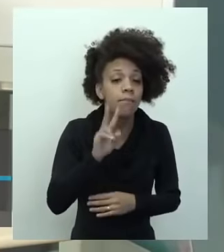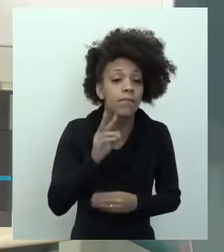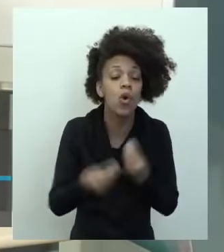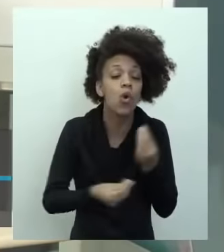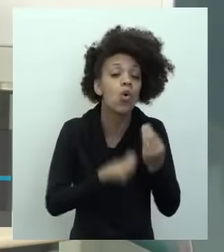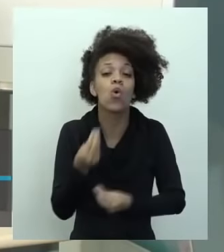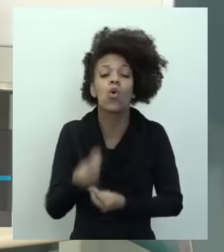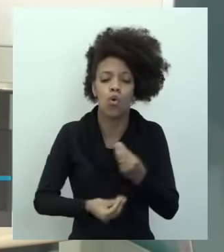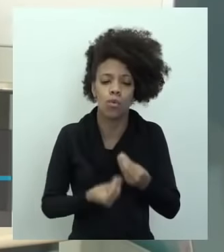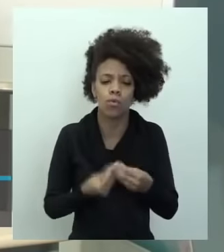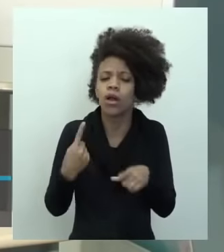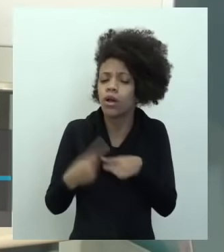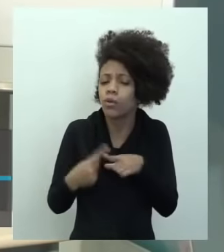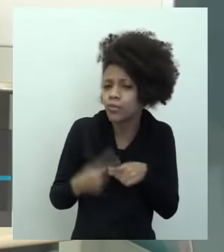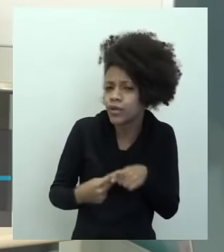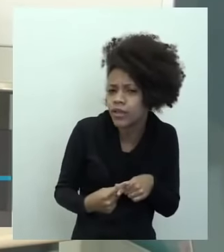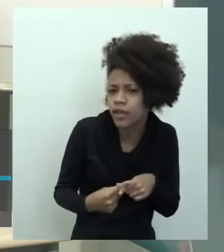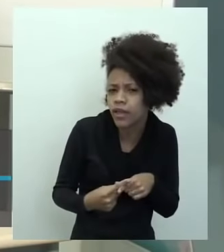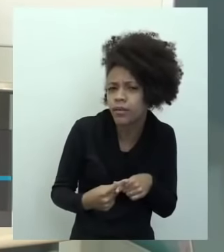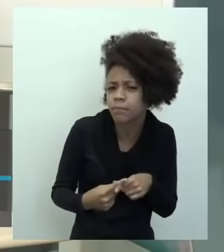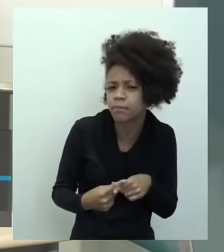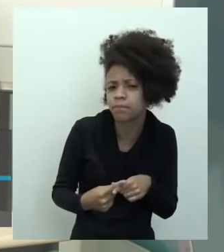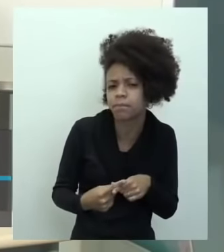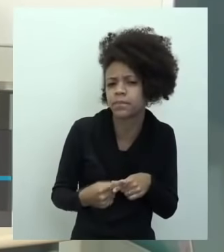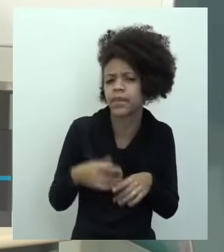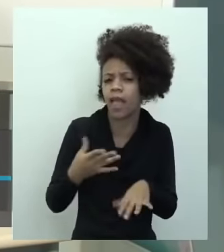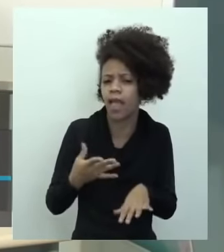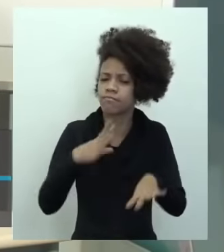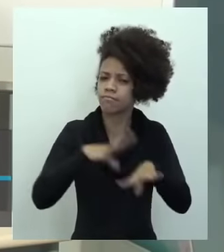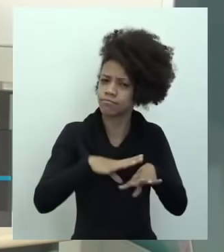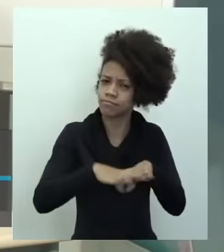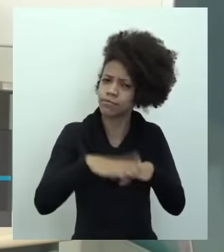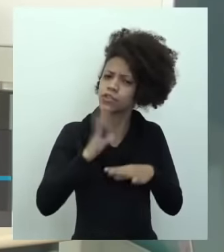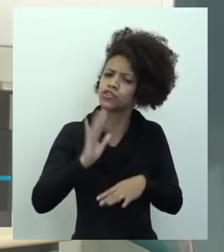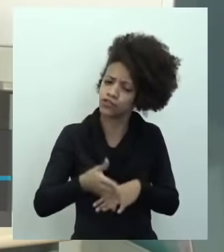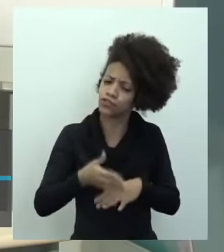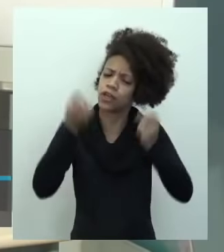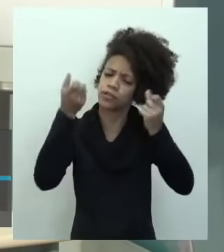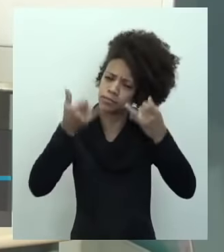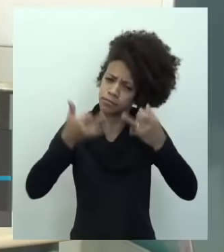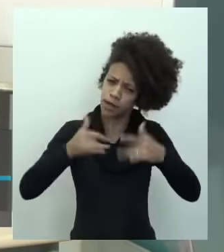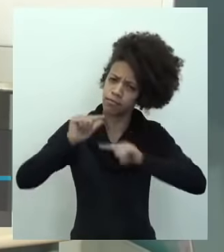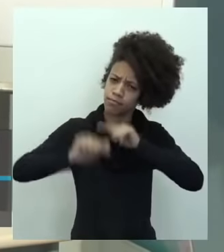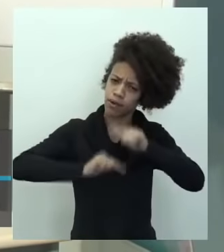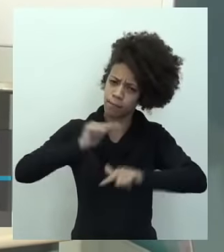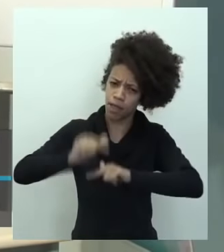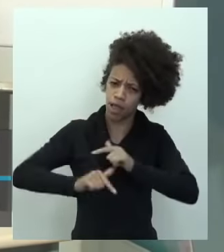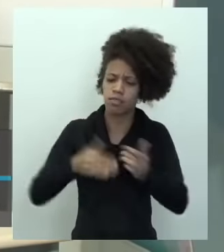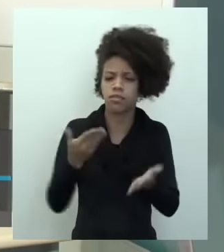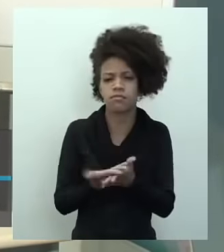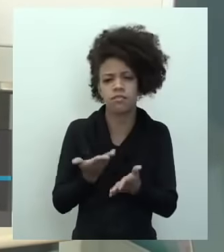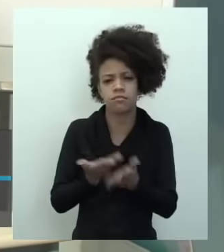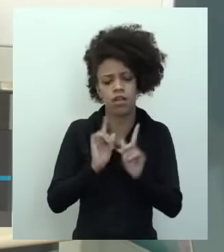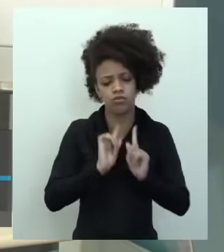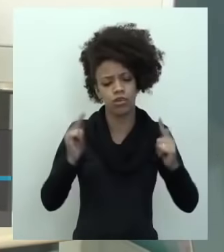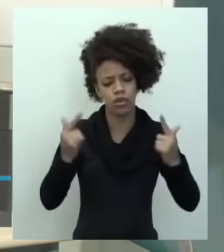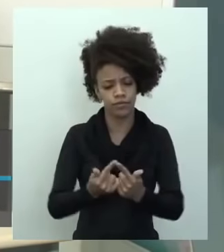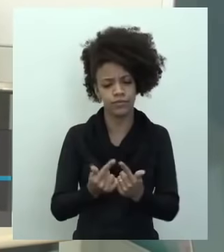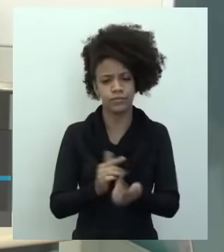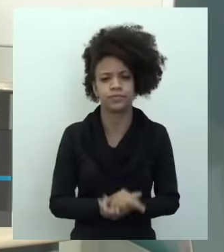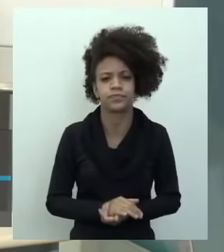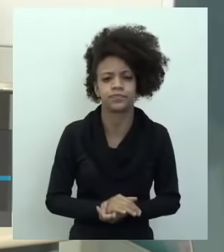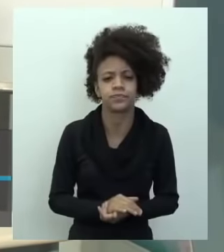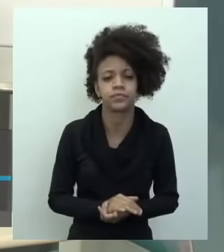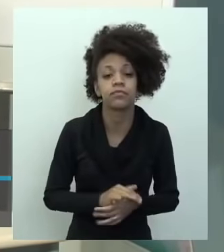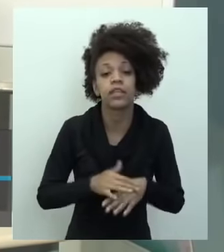faz essa leitura, porque essa temática já foi amplamente trabalhada aqui nas aulas de geografia. Então,